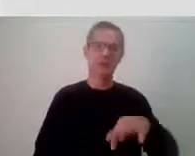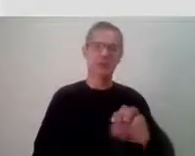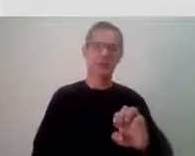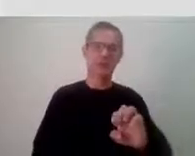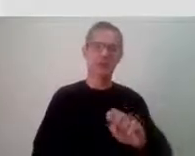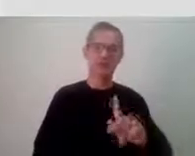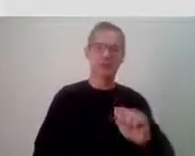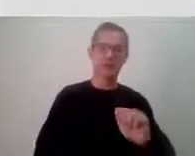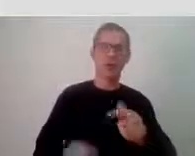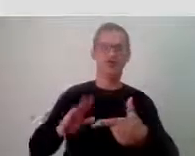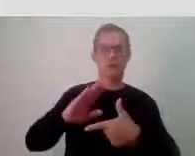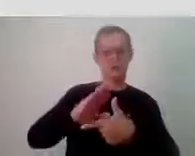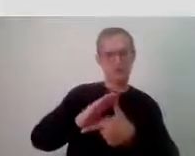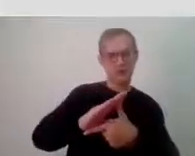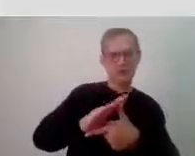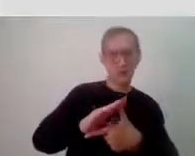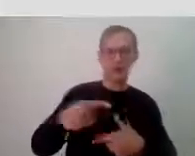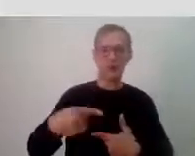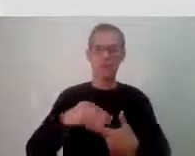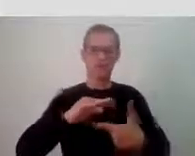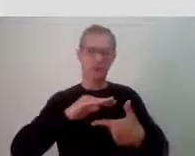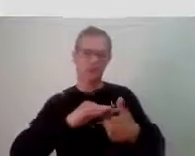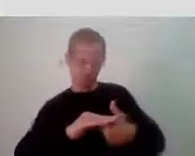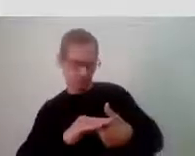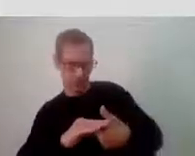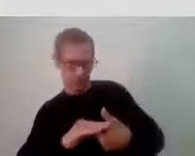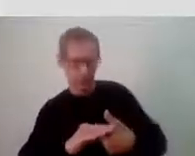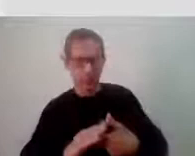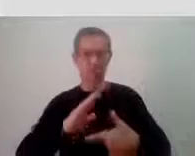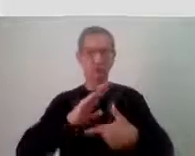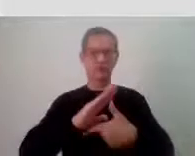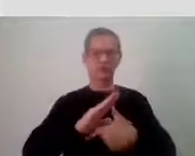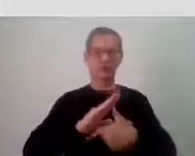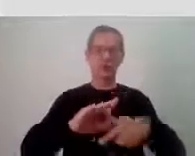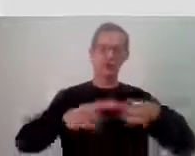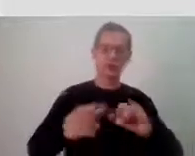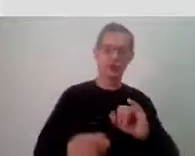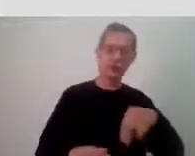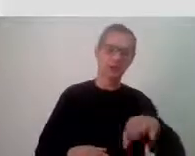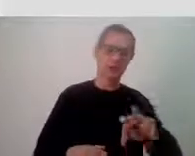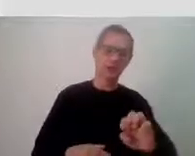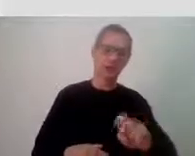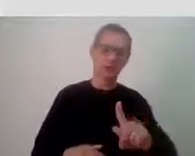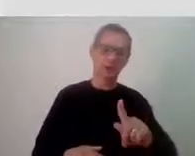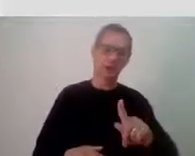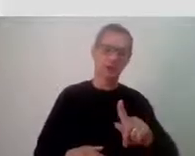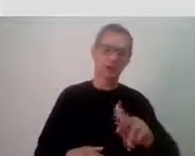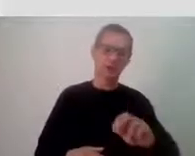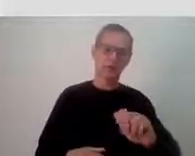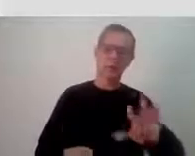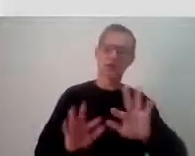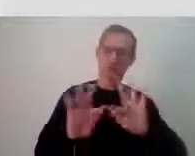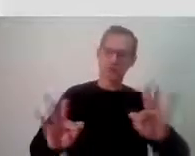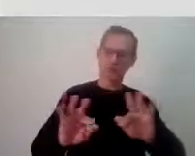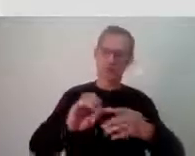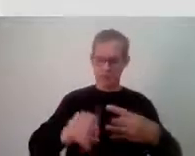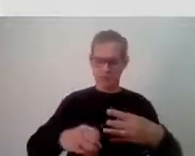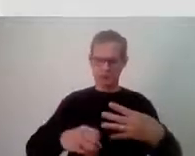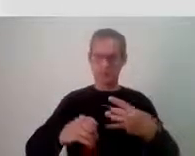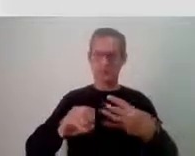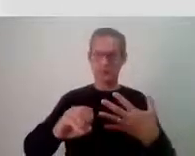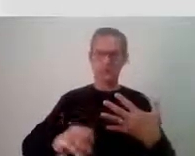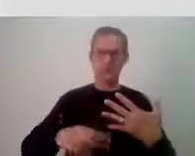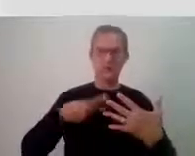menos cosseno. Integral de cosseno, seno. Integral de uma função exponencial, a elevado a